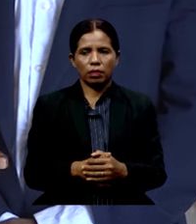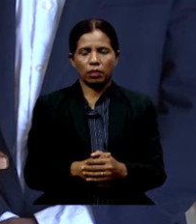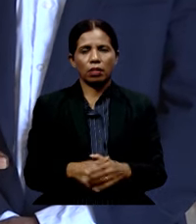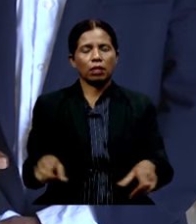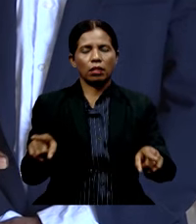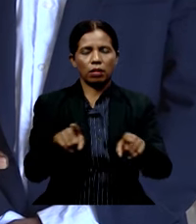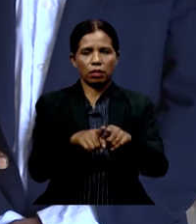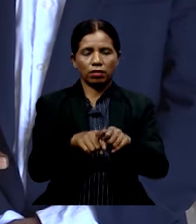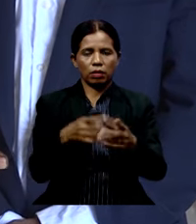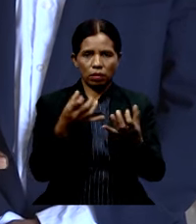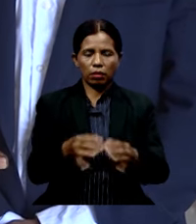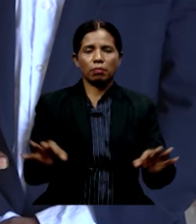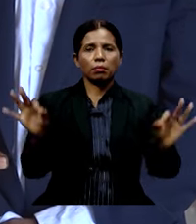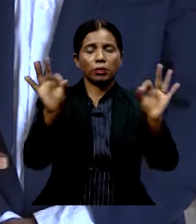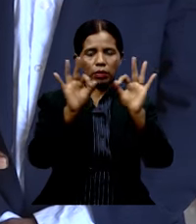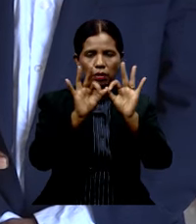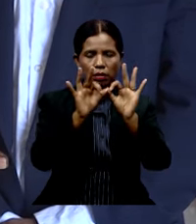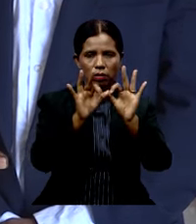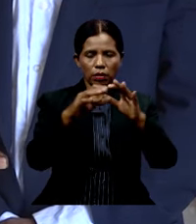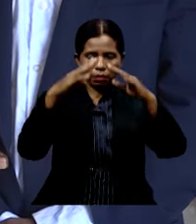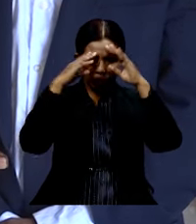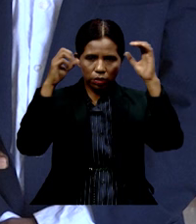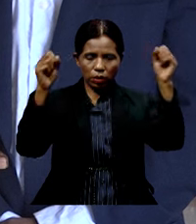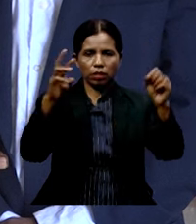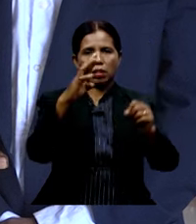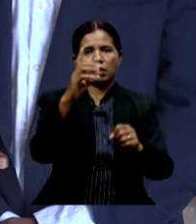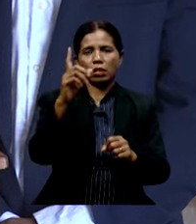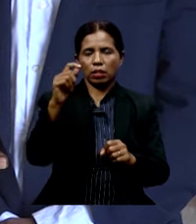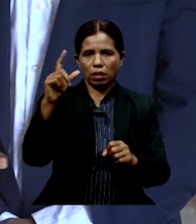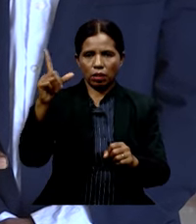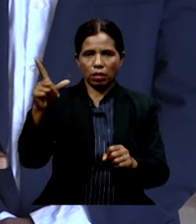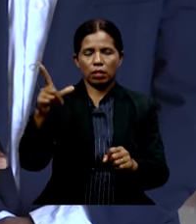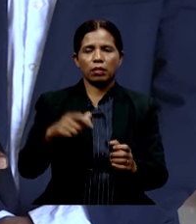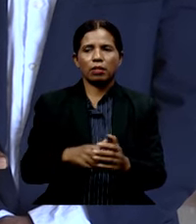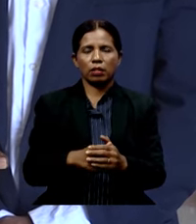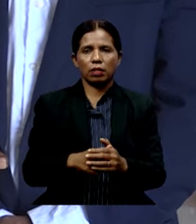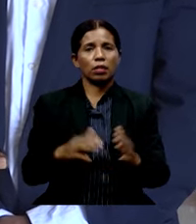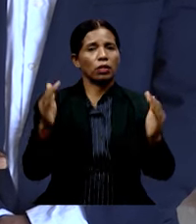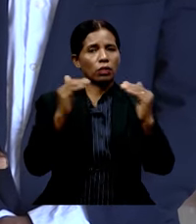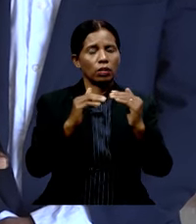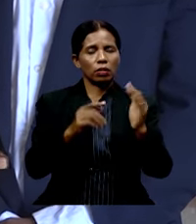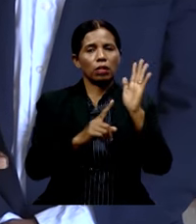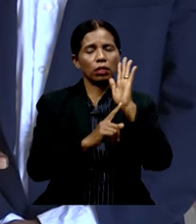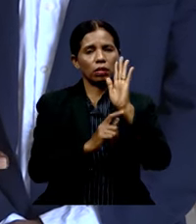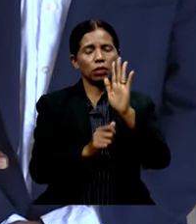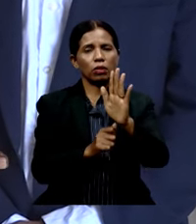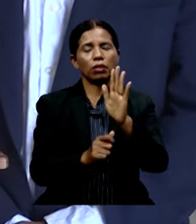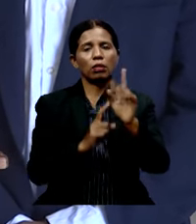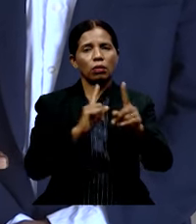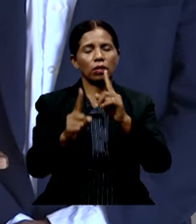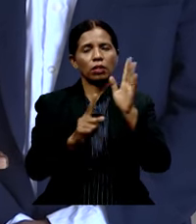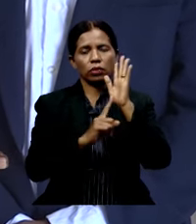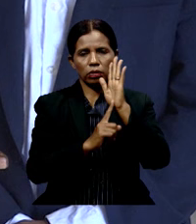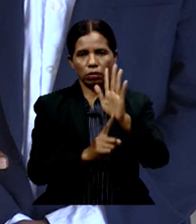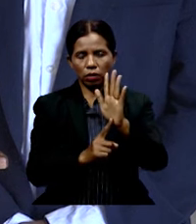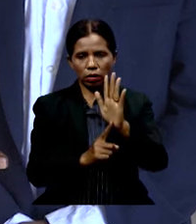Hanesan fonte principal ser presidente da República e talk show de nei e âmbito comemoração